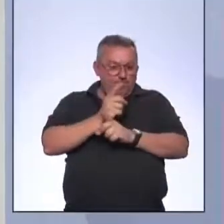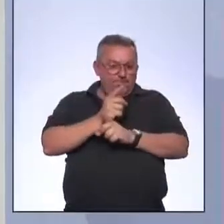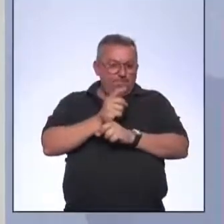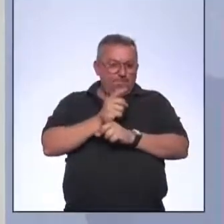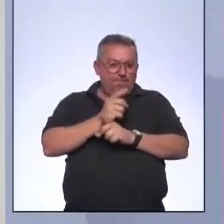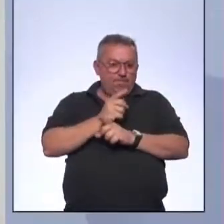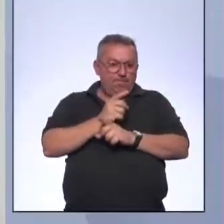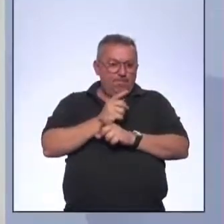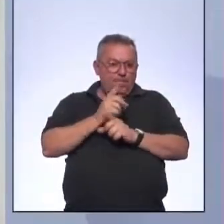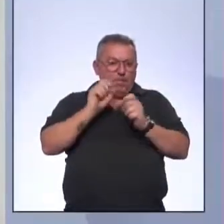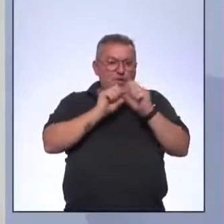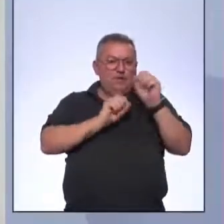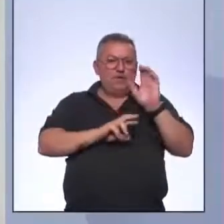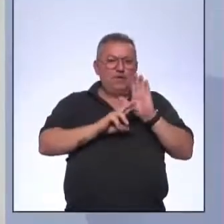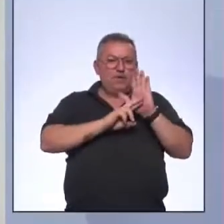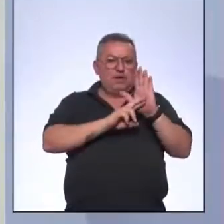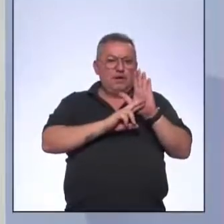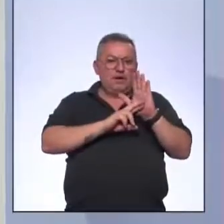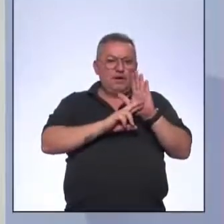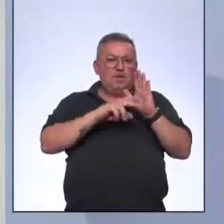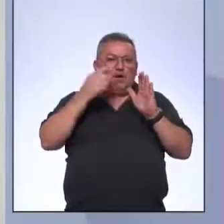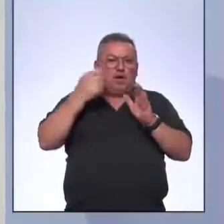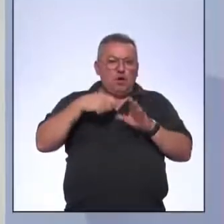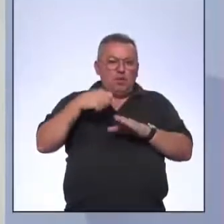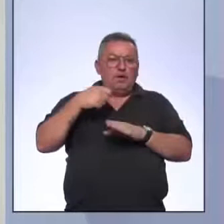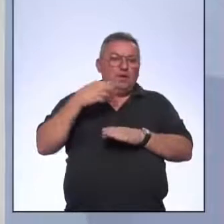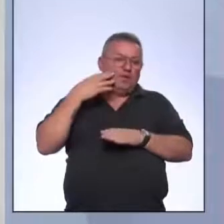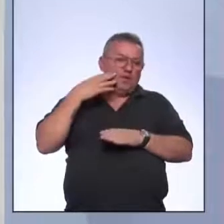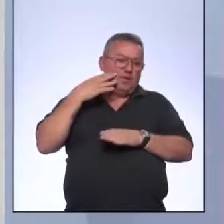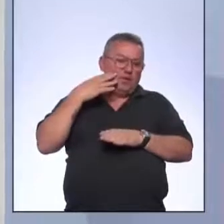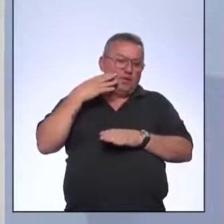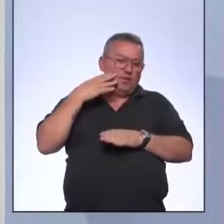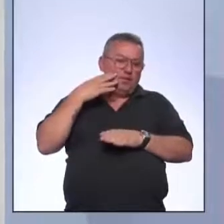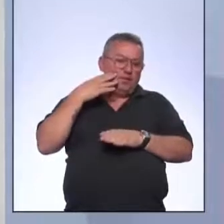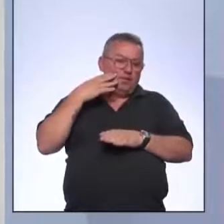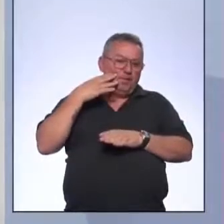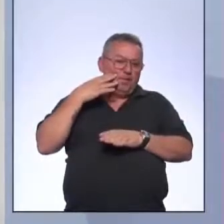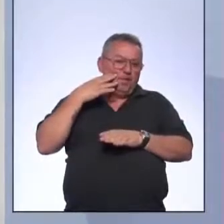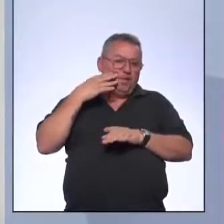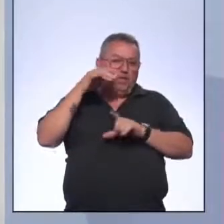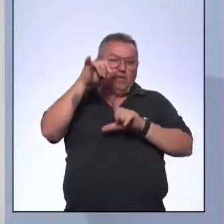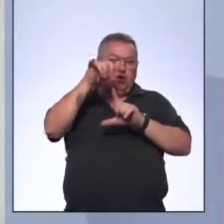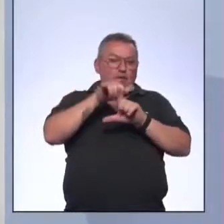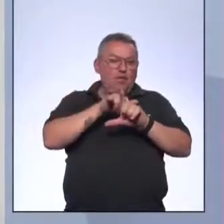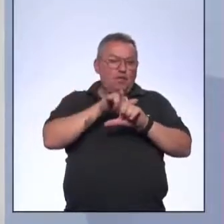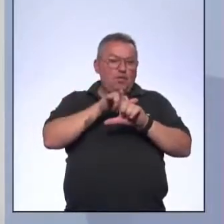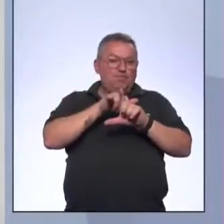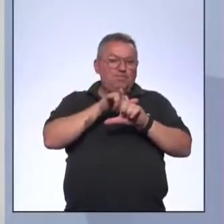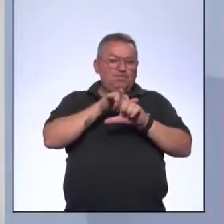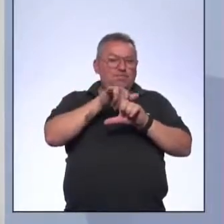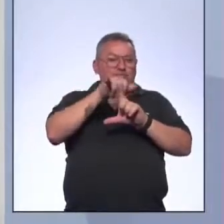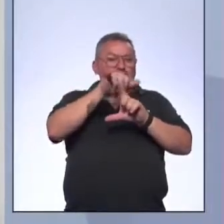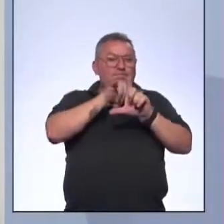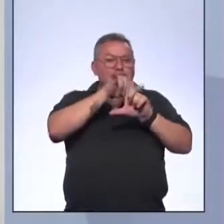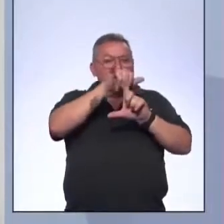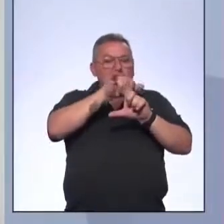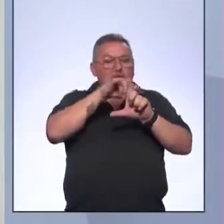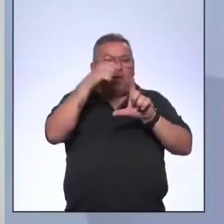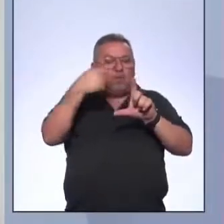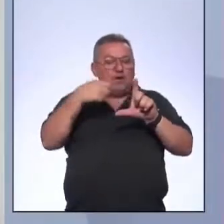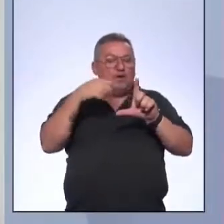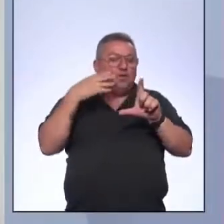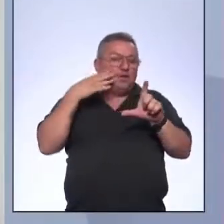é para eu poder fazer a representação no gráfico eu preciso do valor de y por que que eu preciso